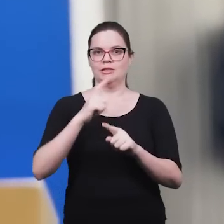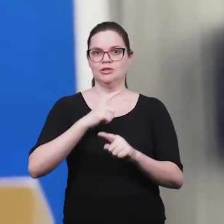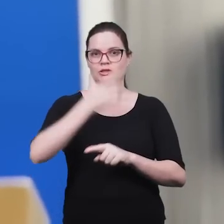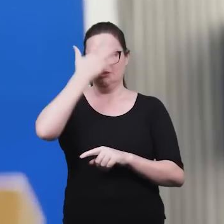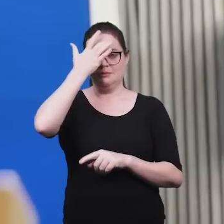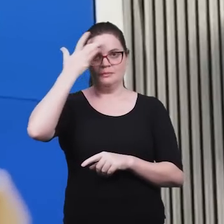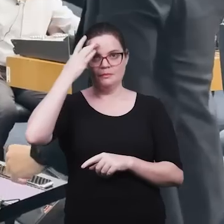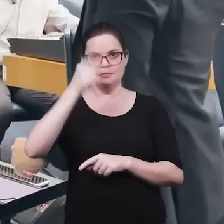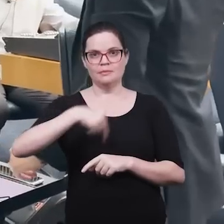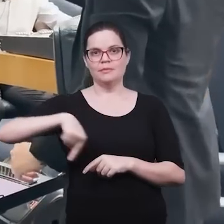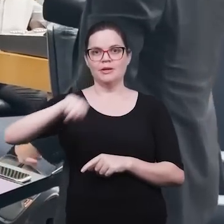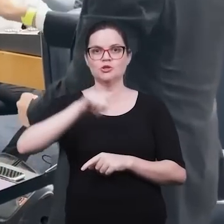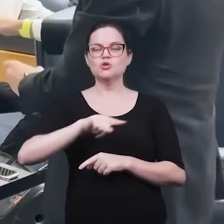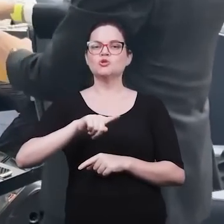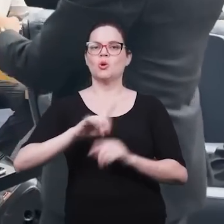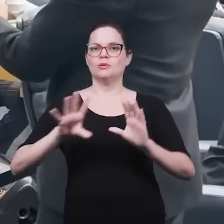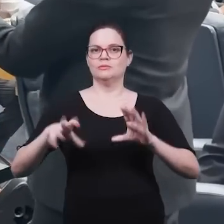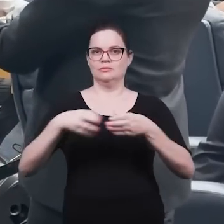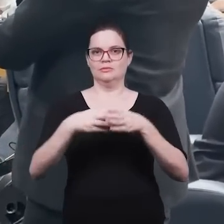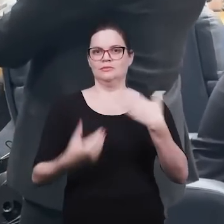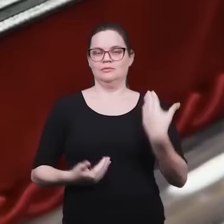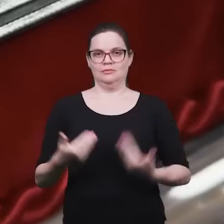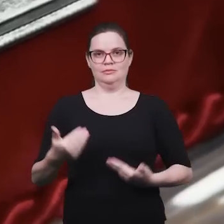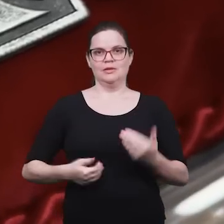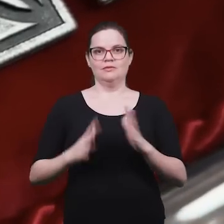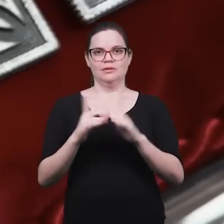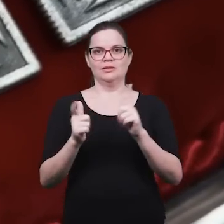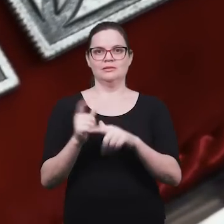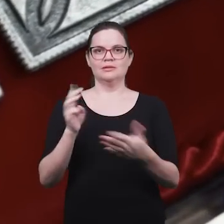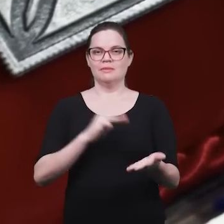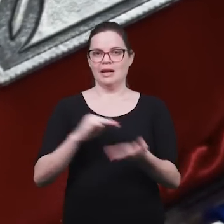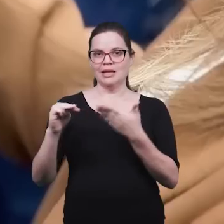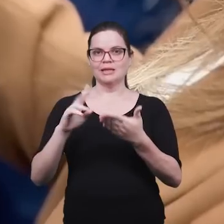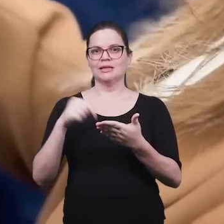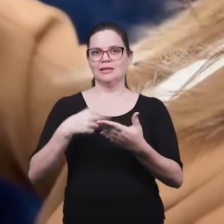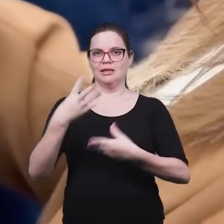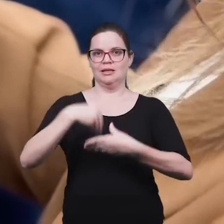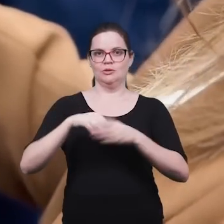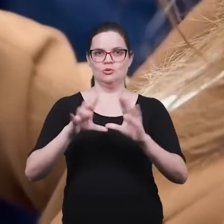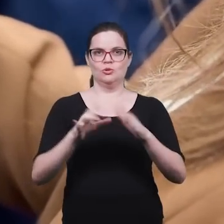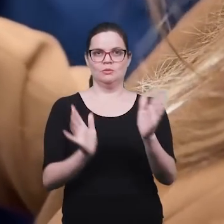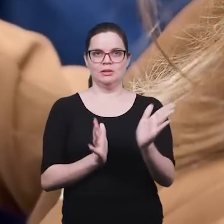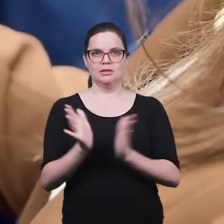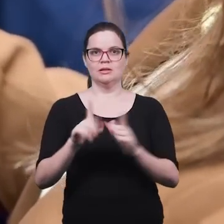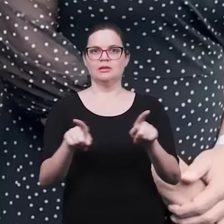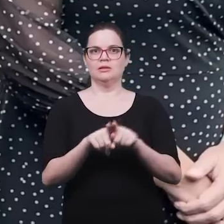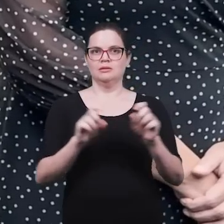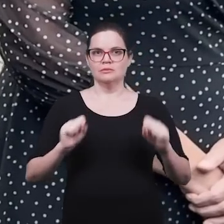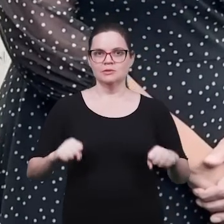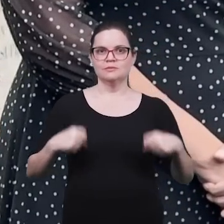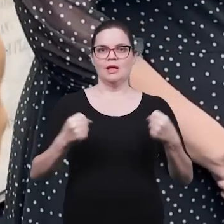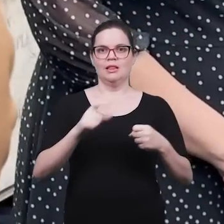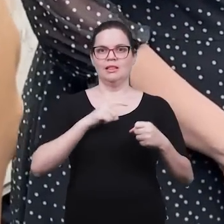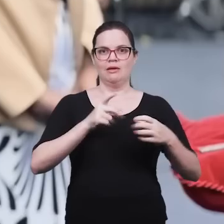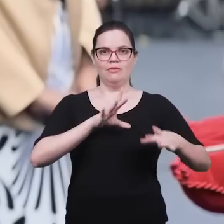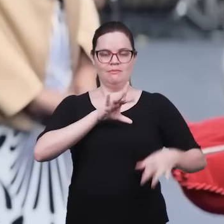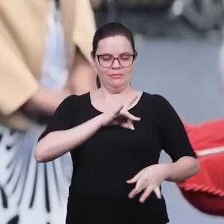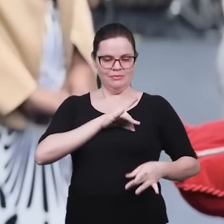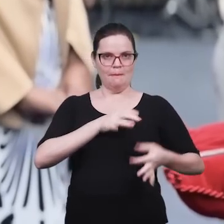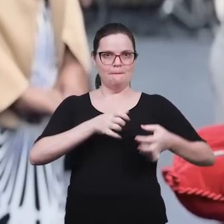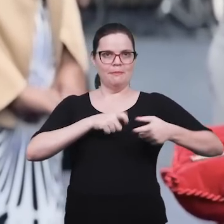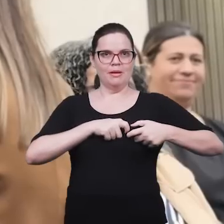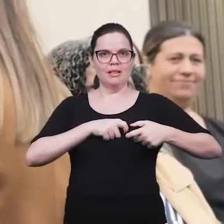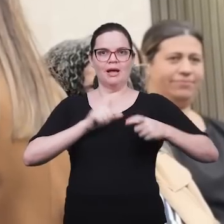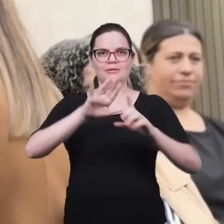envolvidos diretamente com a acessibilidade. Em reconhecimento ao esforço e dedicação dos irmãos que atuam neste trabalho, receberam medalhas de honra